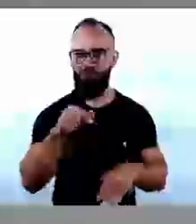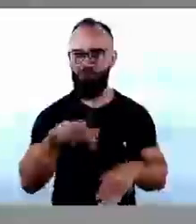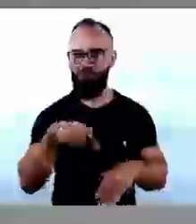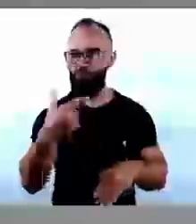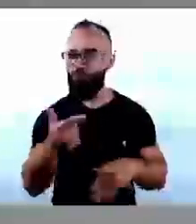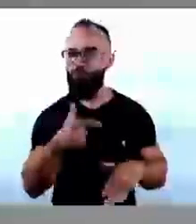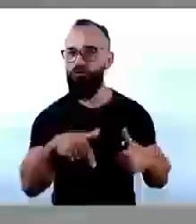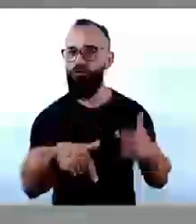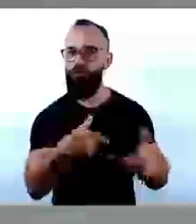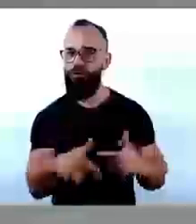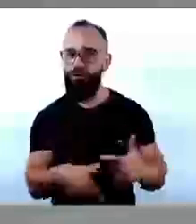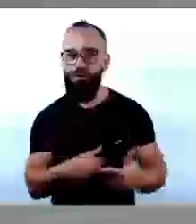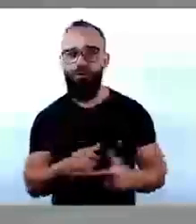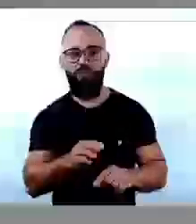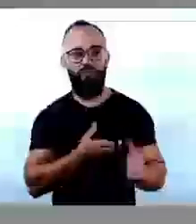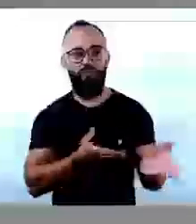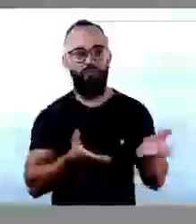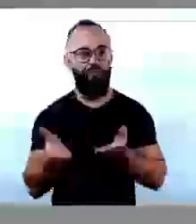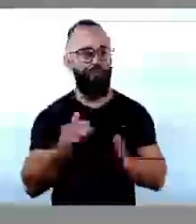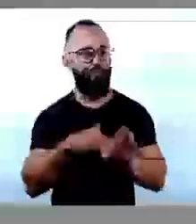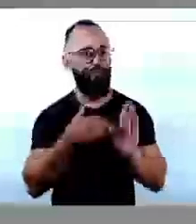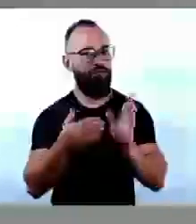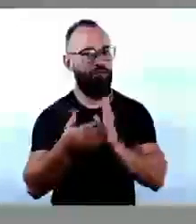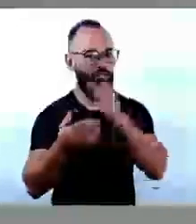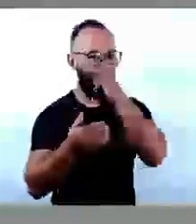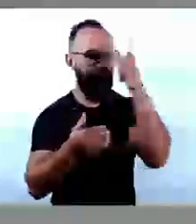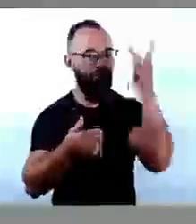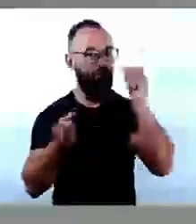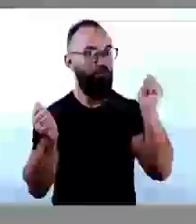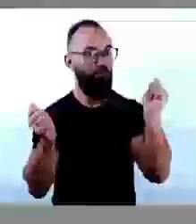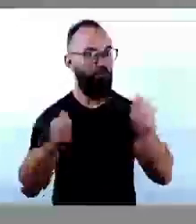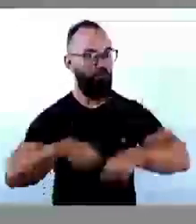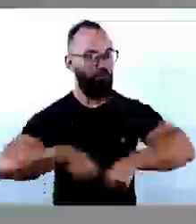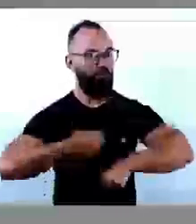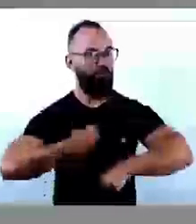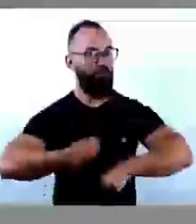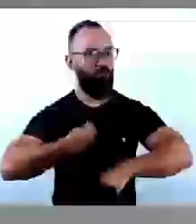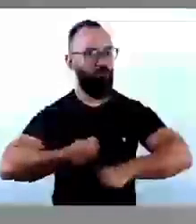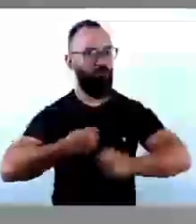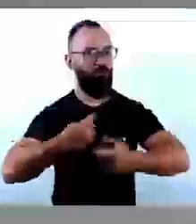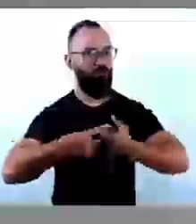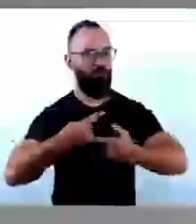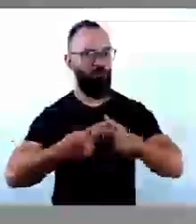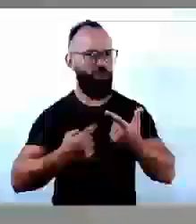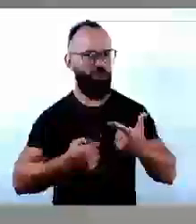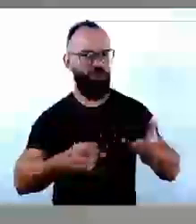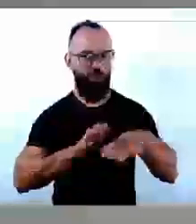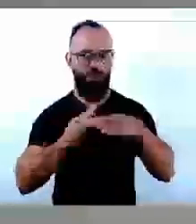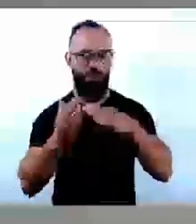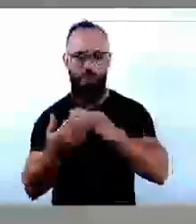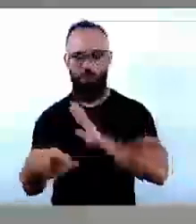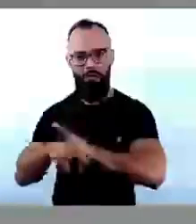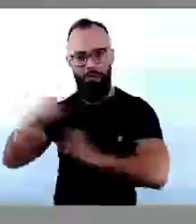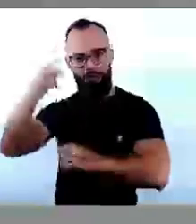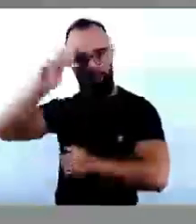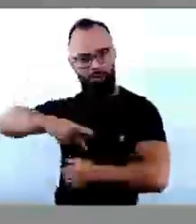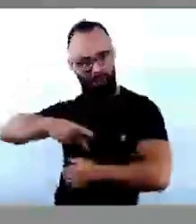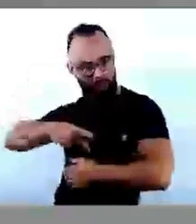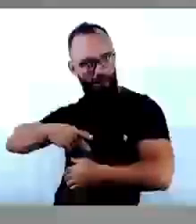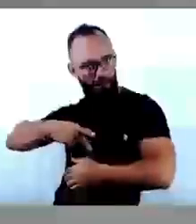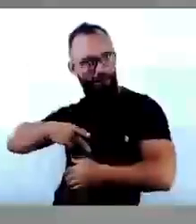o convite aqui para que todos possam participar Até porque não existe bairro do vereador a cidade é nossa